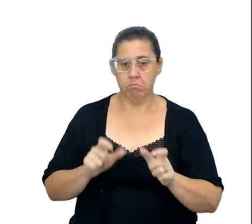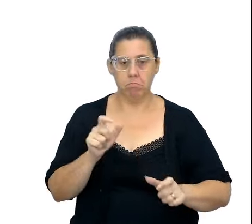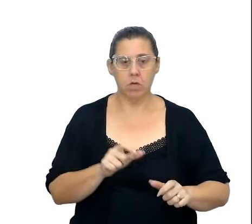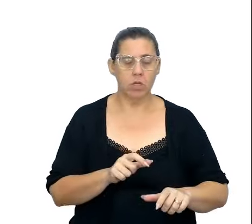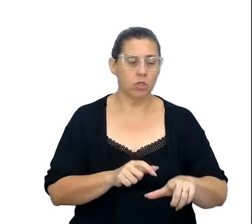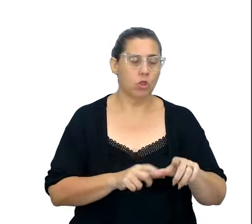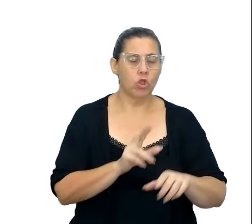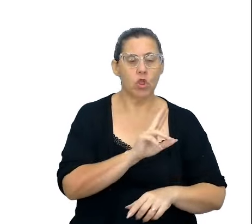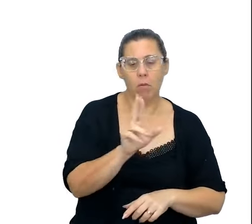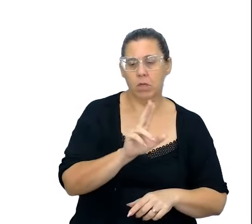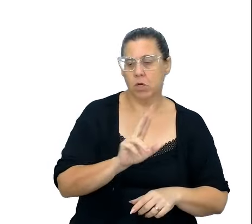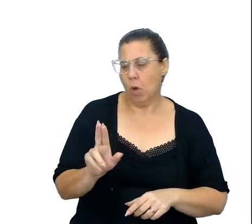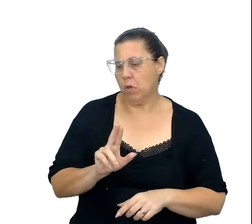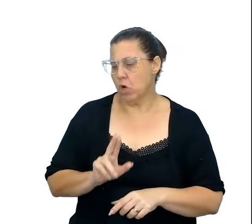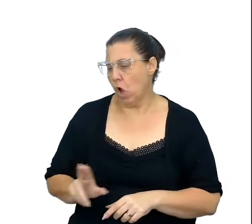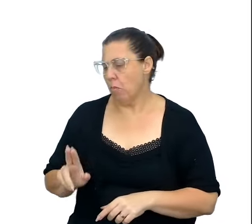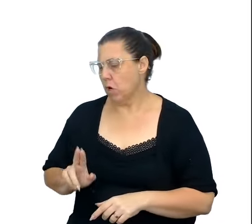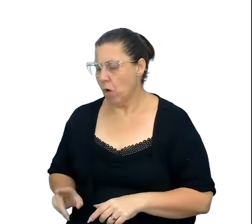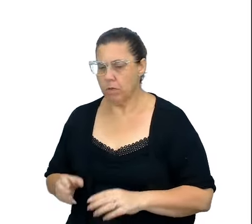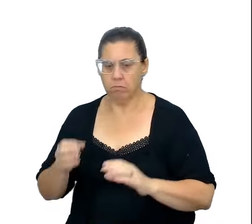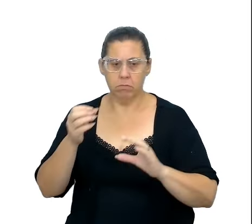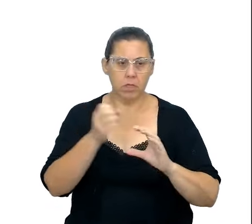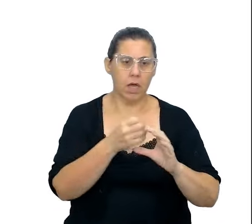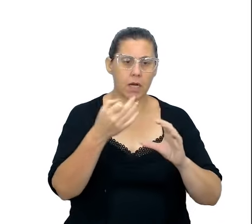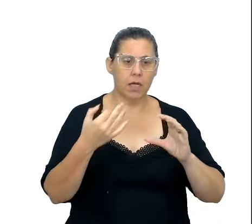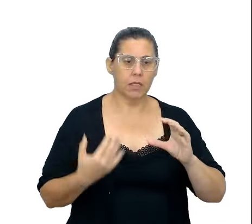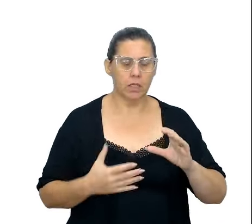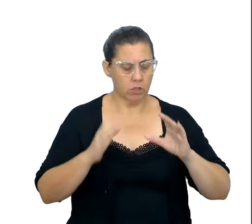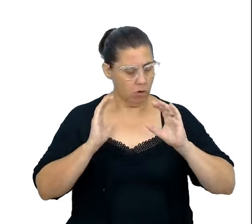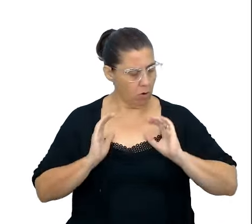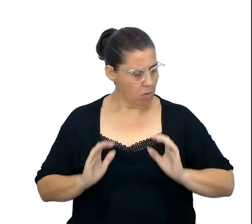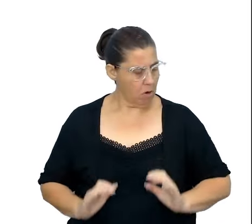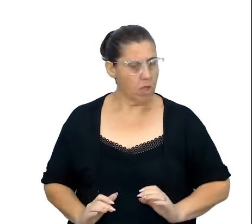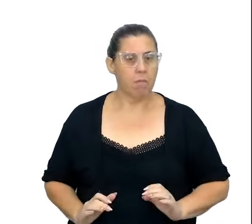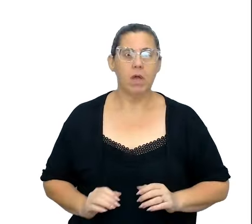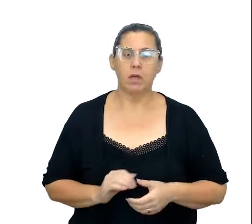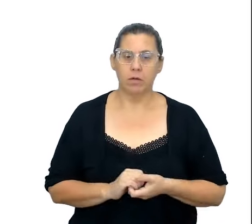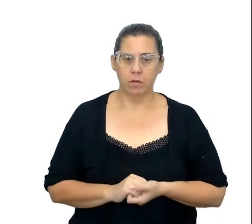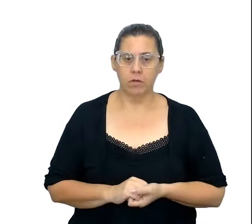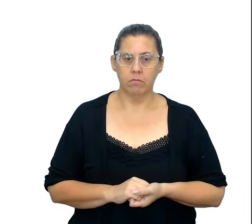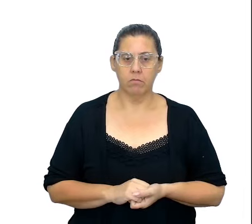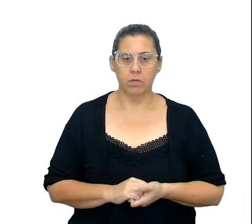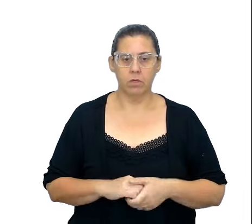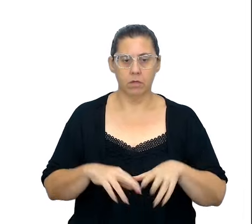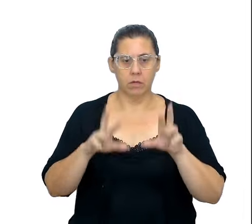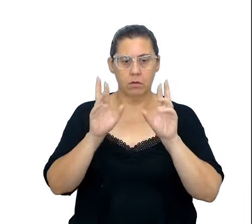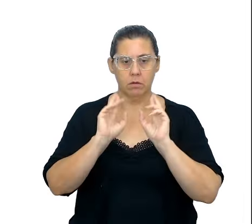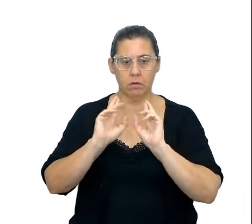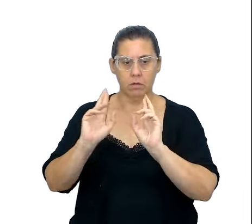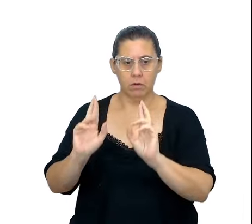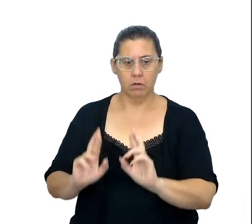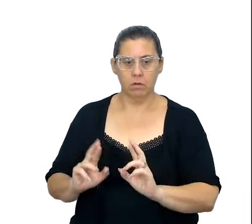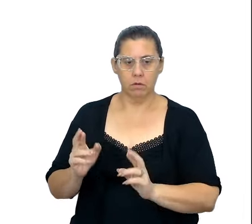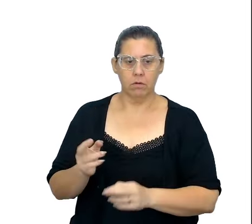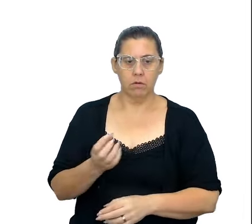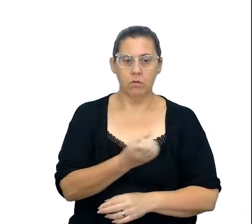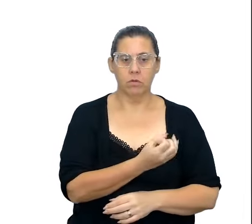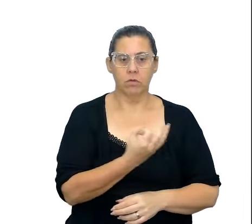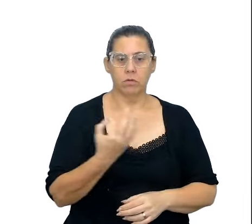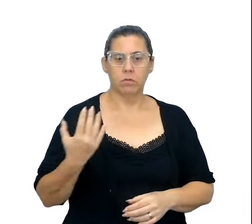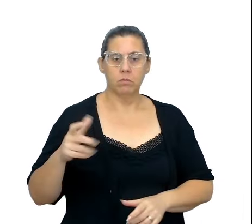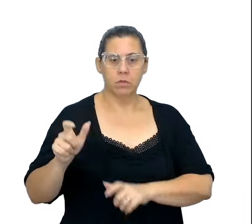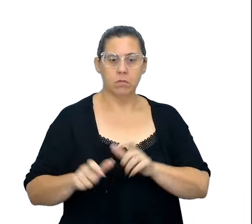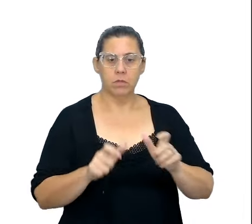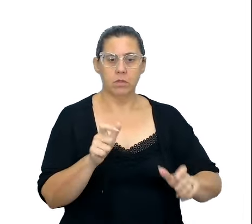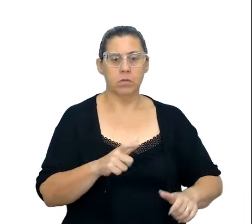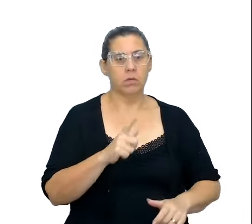os nomes e as características físicas e comportamentais das personagens. Respeite o número de personagens que possuir